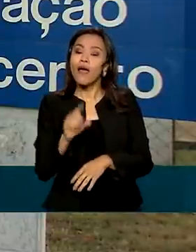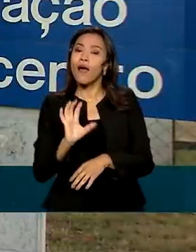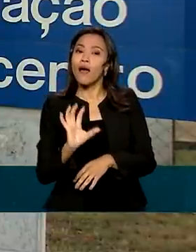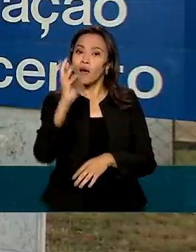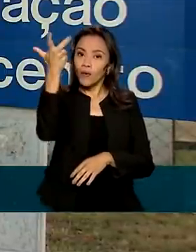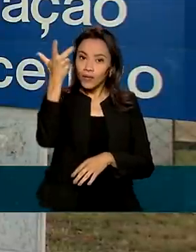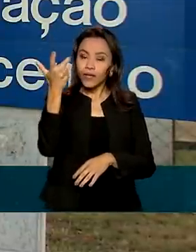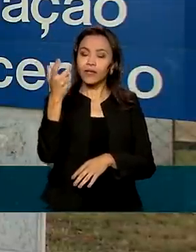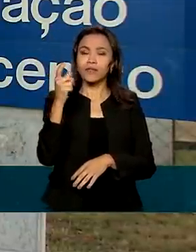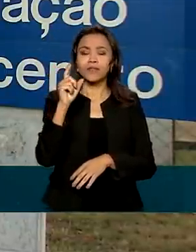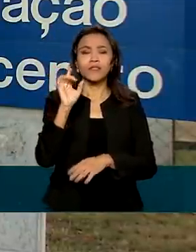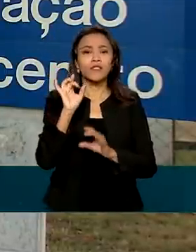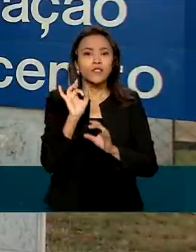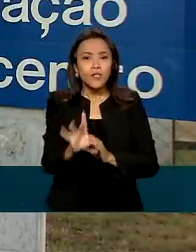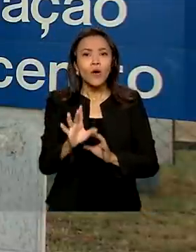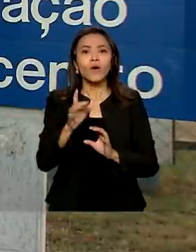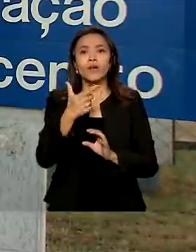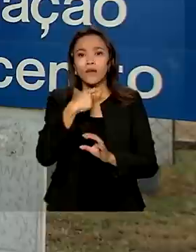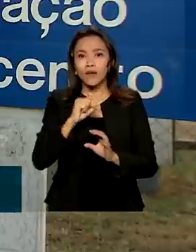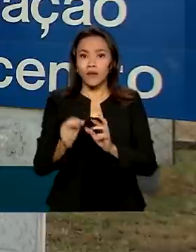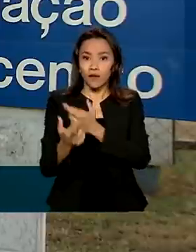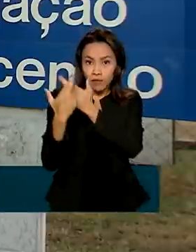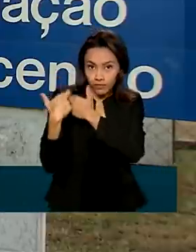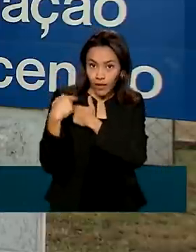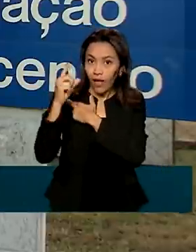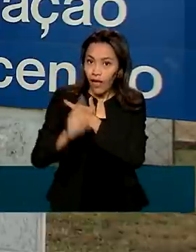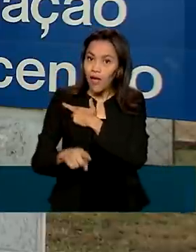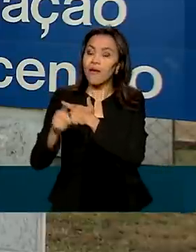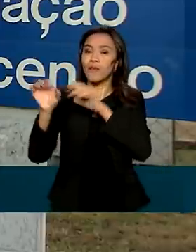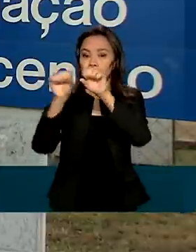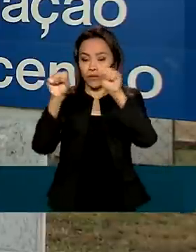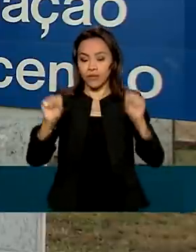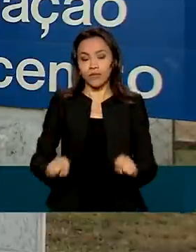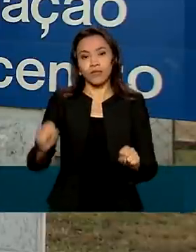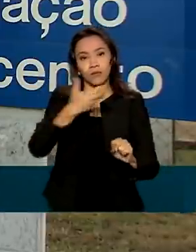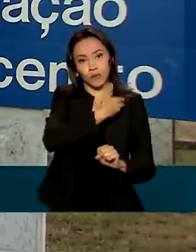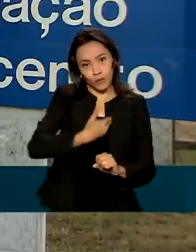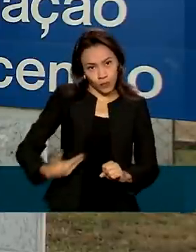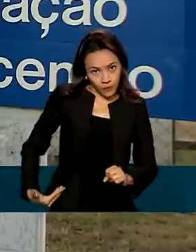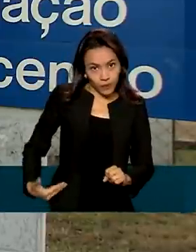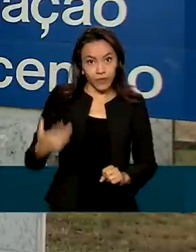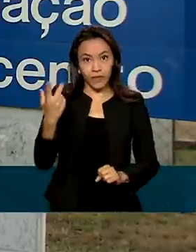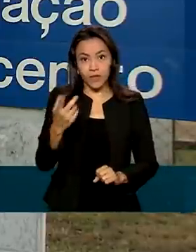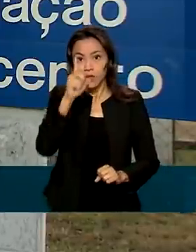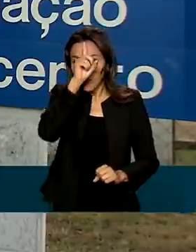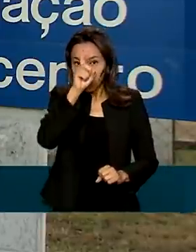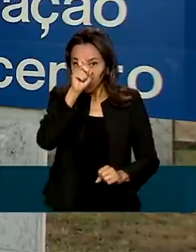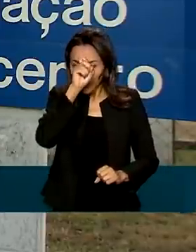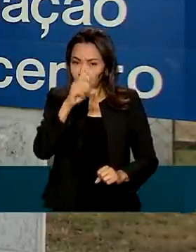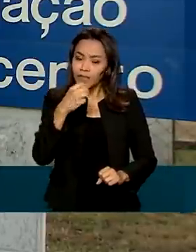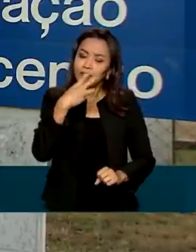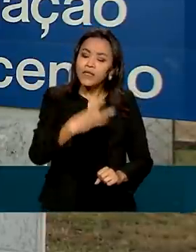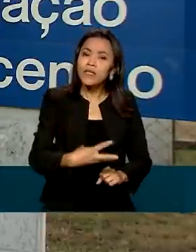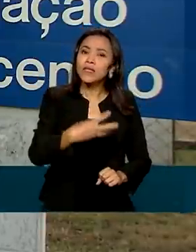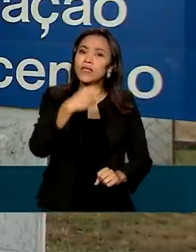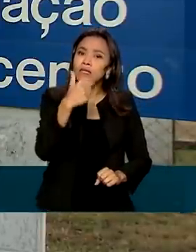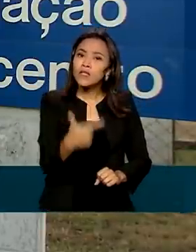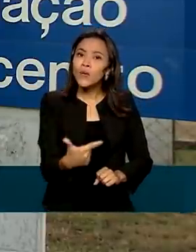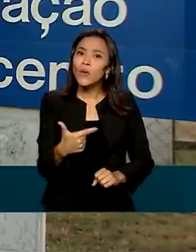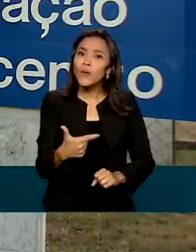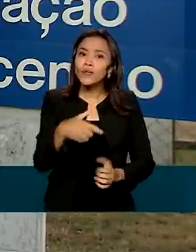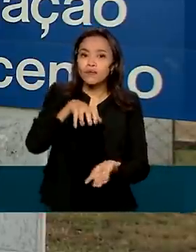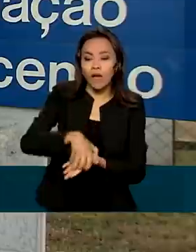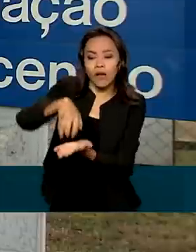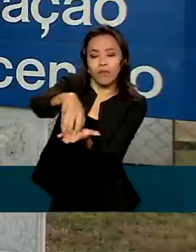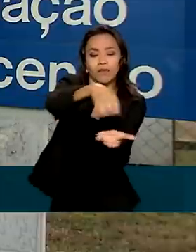de forma exclusiva pelo Sistema Único de Saúde e é feito por meio da rede de 32 hemocentros em